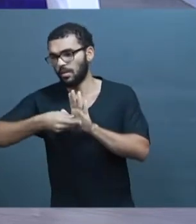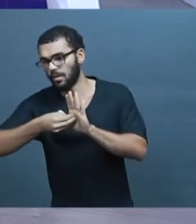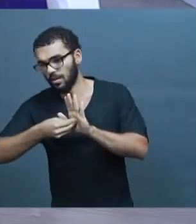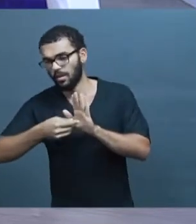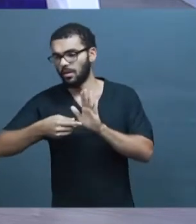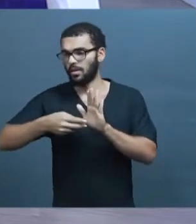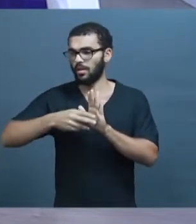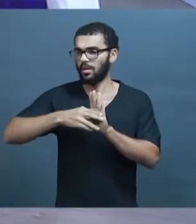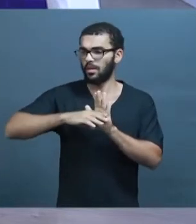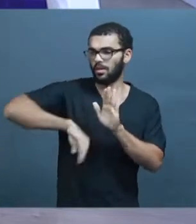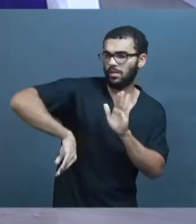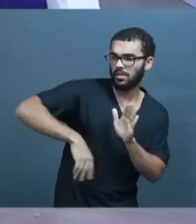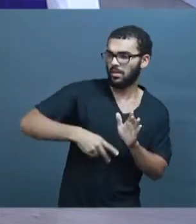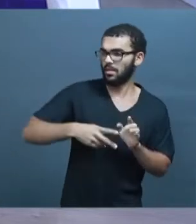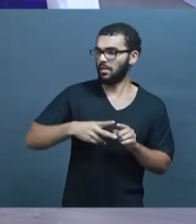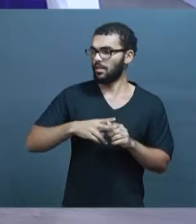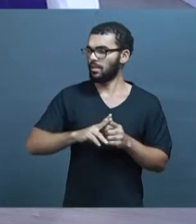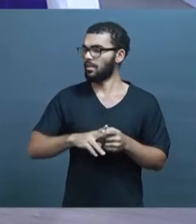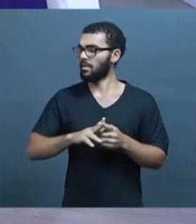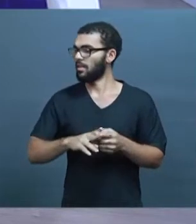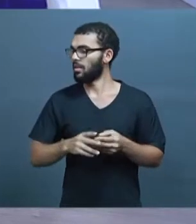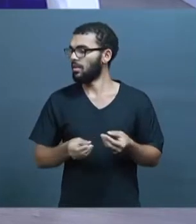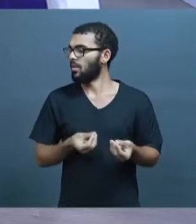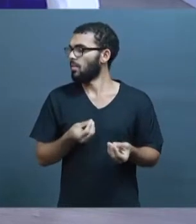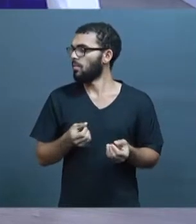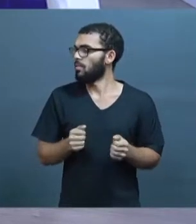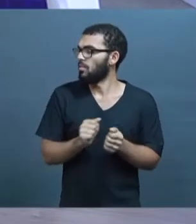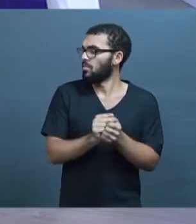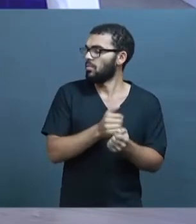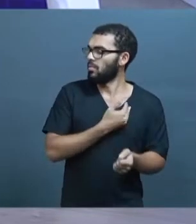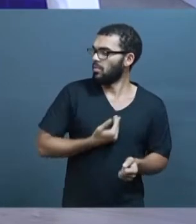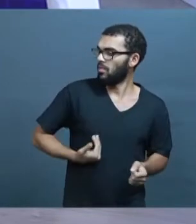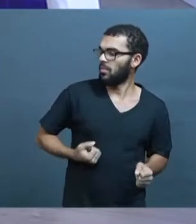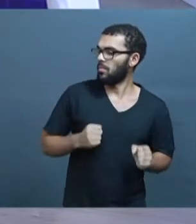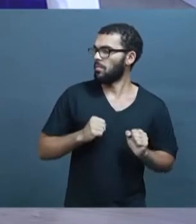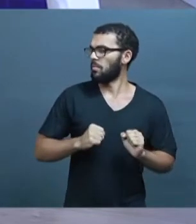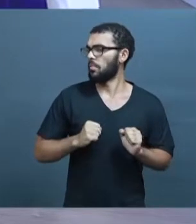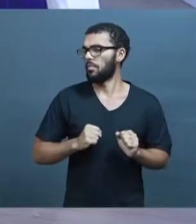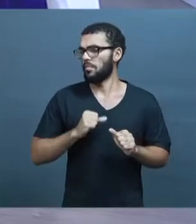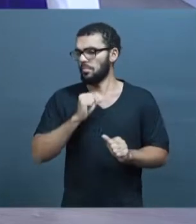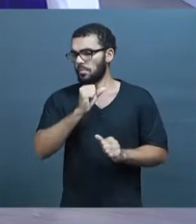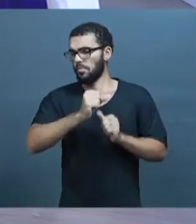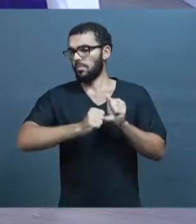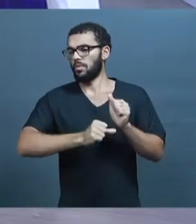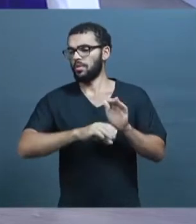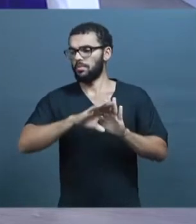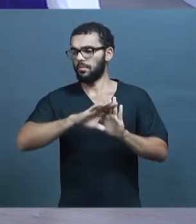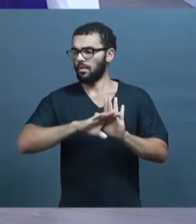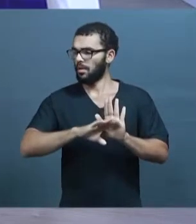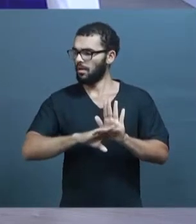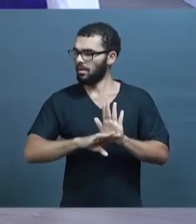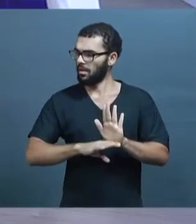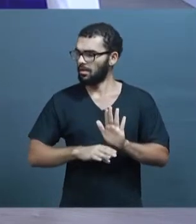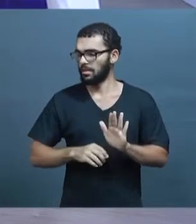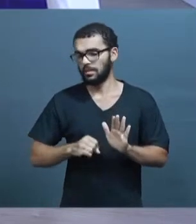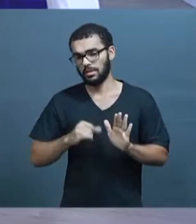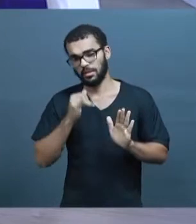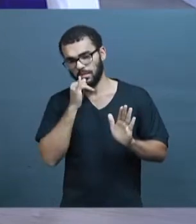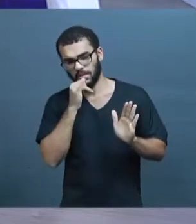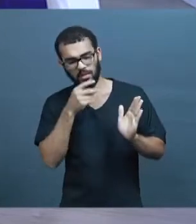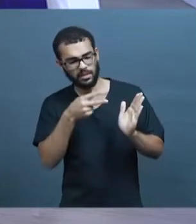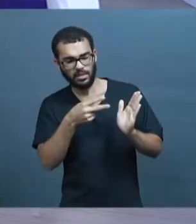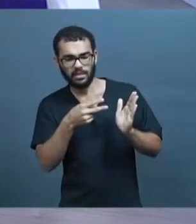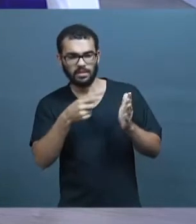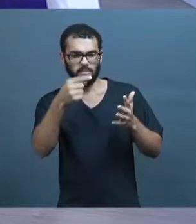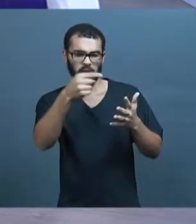negociações junto ao governo para que hajam algumas modificações, caso eles se sintam, né, necessidade, vejam que